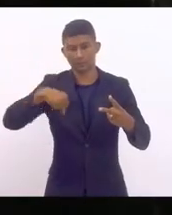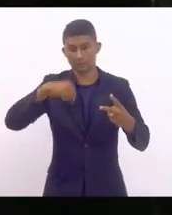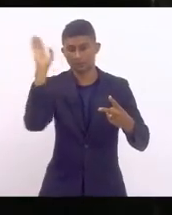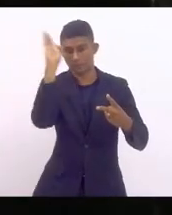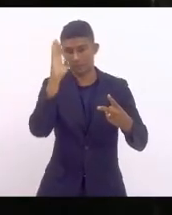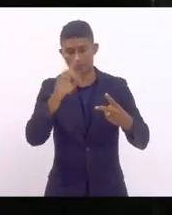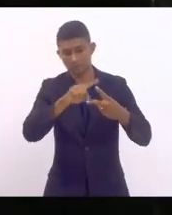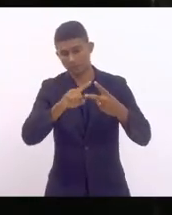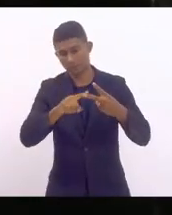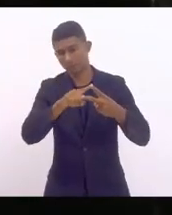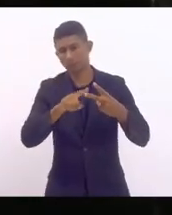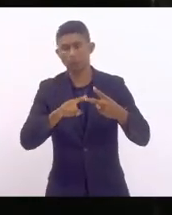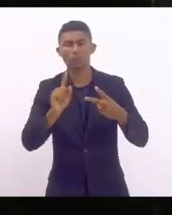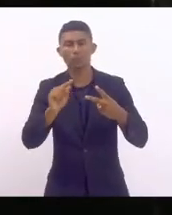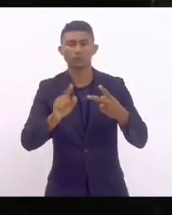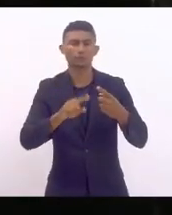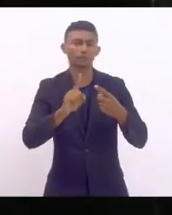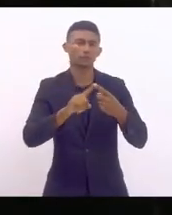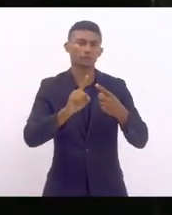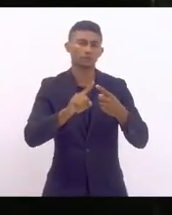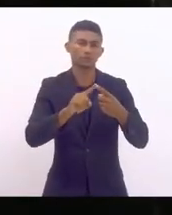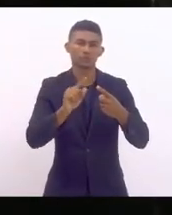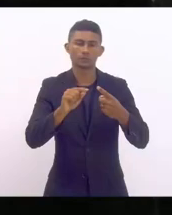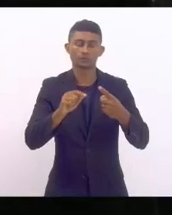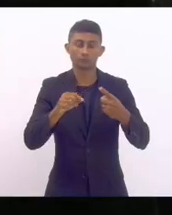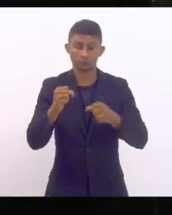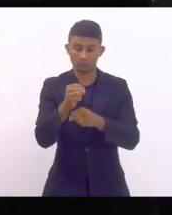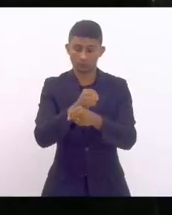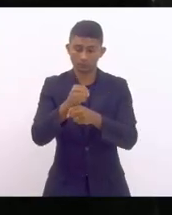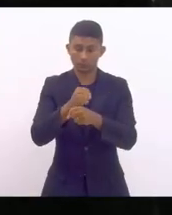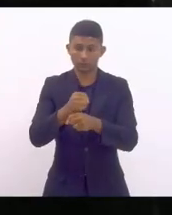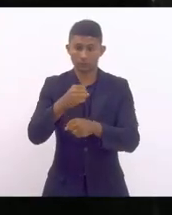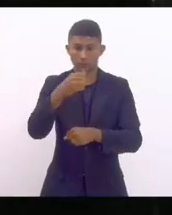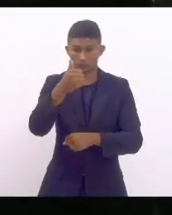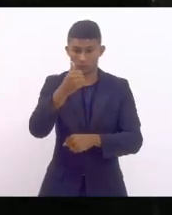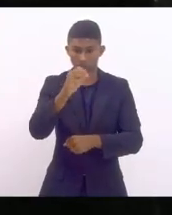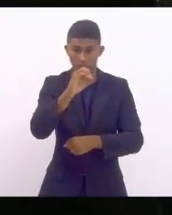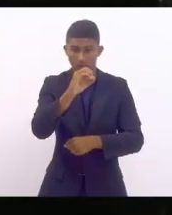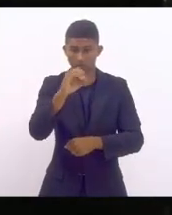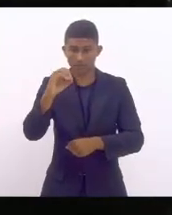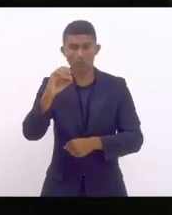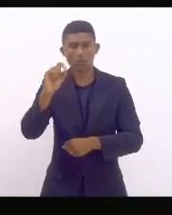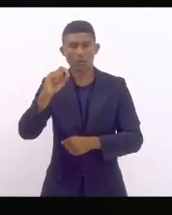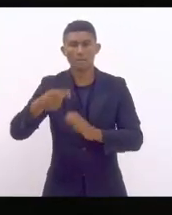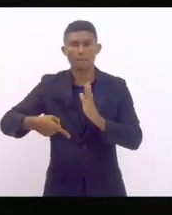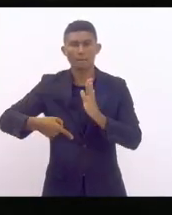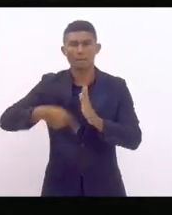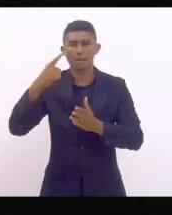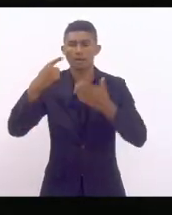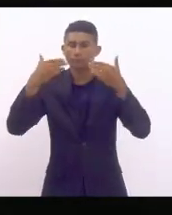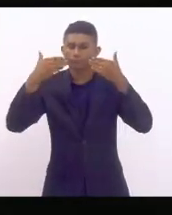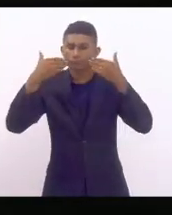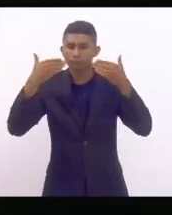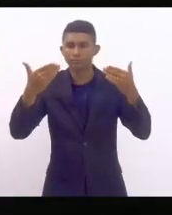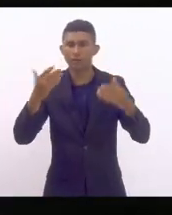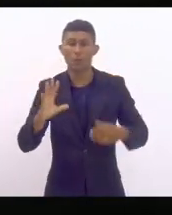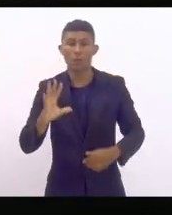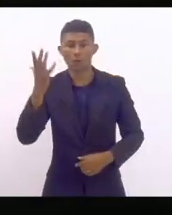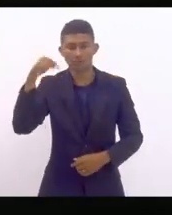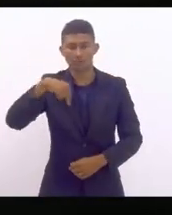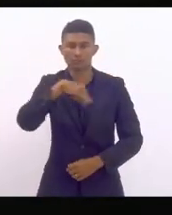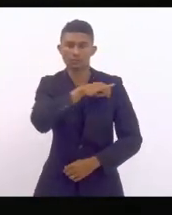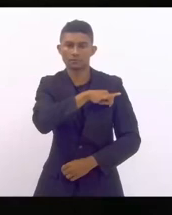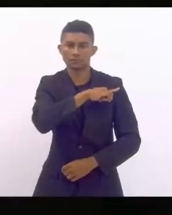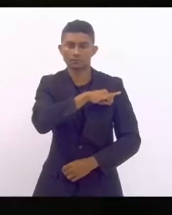país e nós estamos comemorando 100 anos da primeira exposição que aconteceu aqui no Rio de